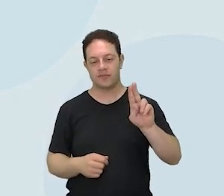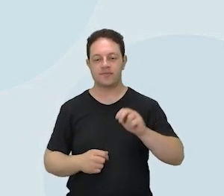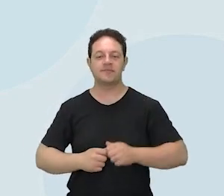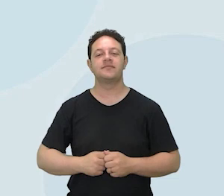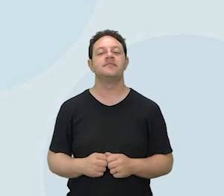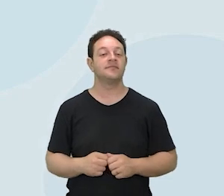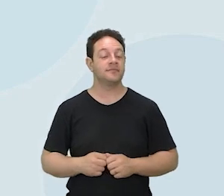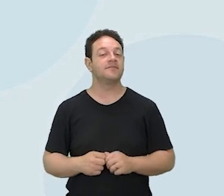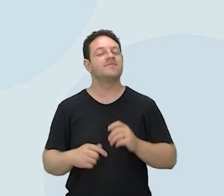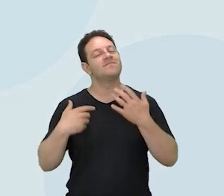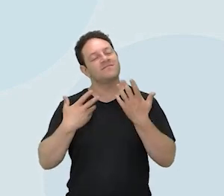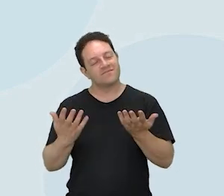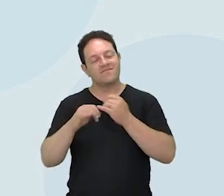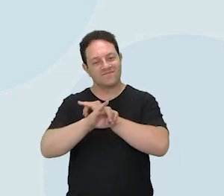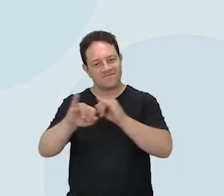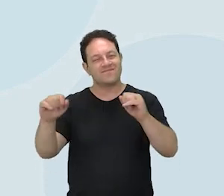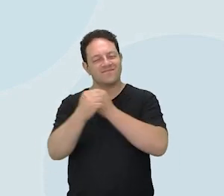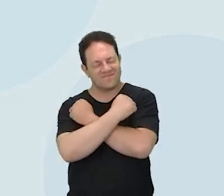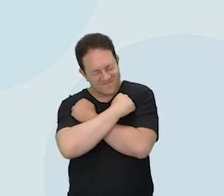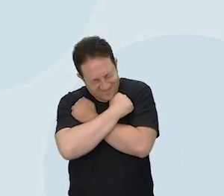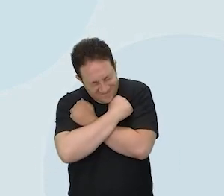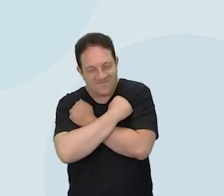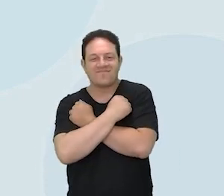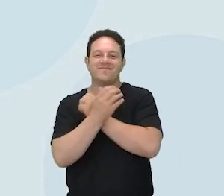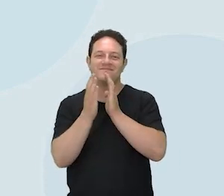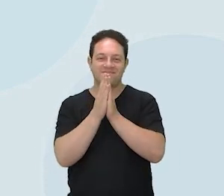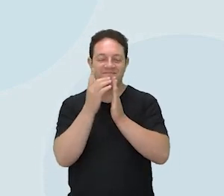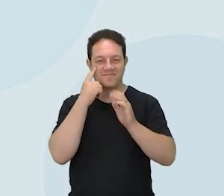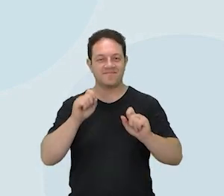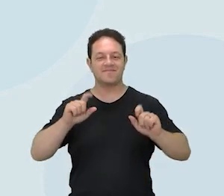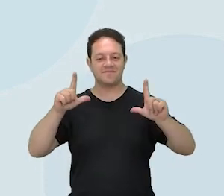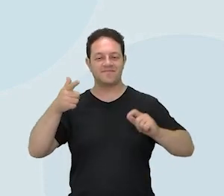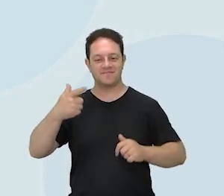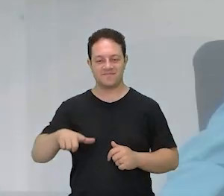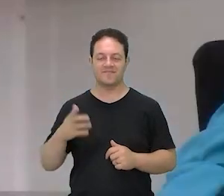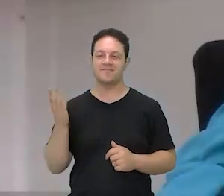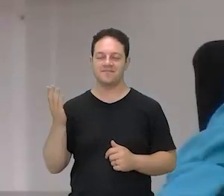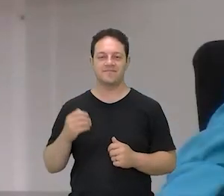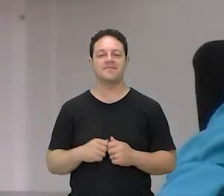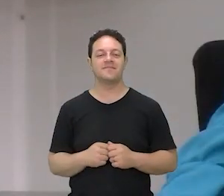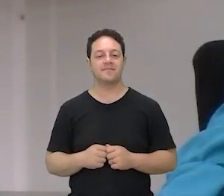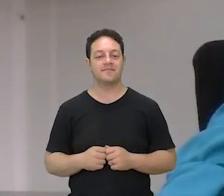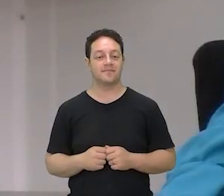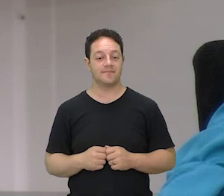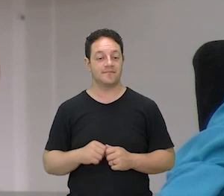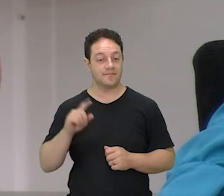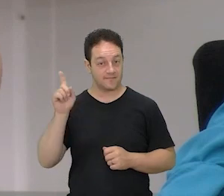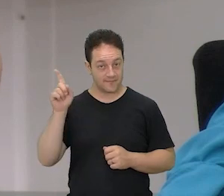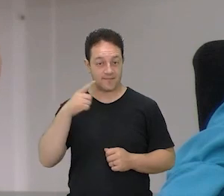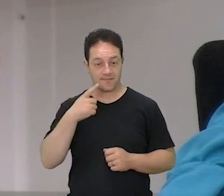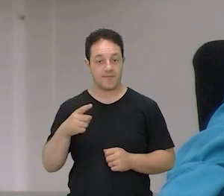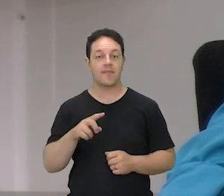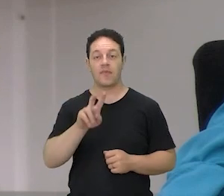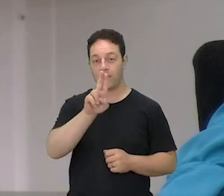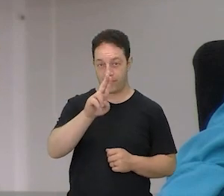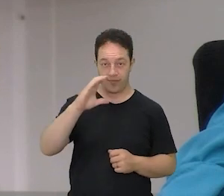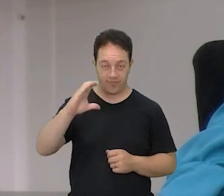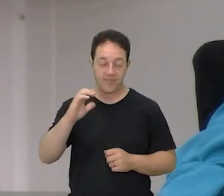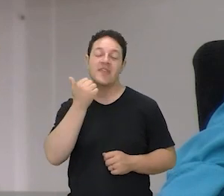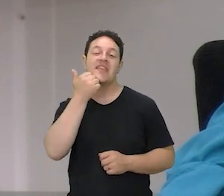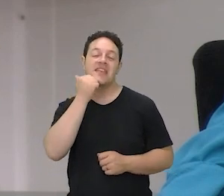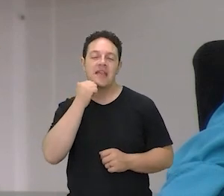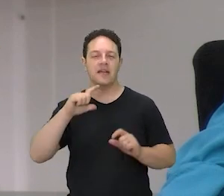queria deixar um abraço, queria que voltasse aqui para mim, porque a unidade curricular Ciência em